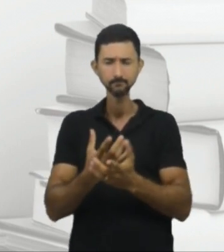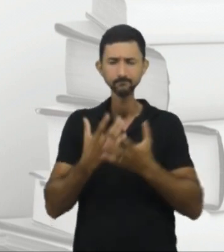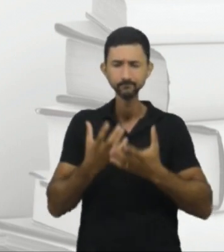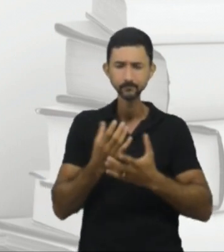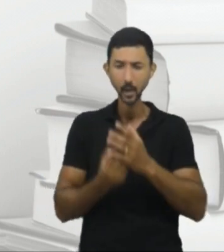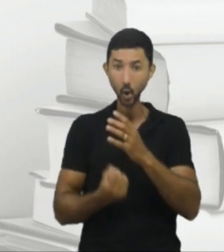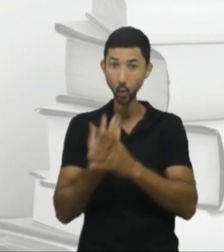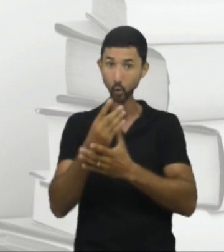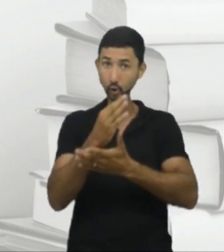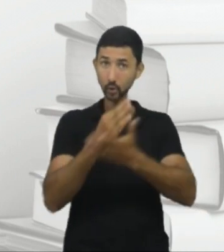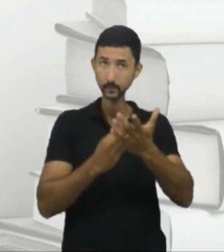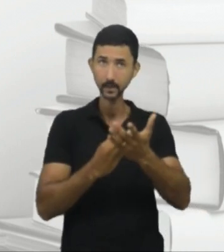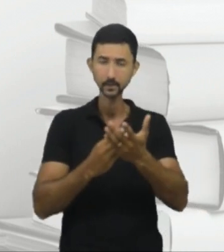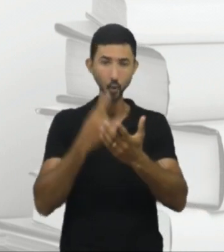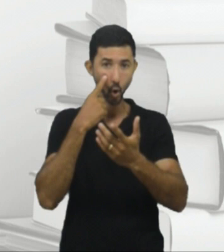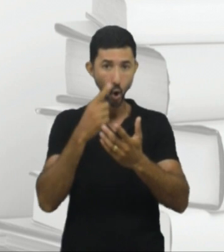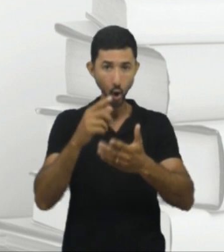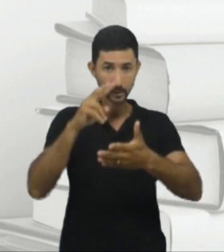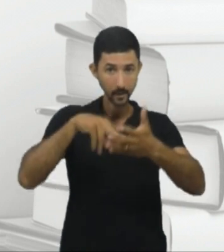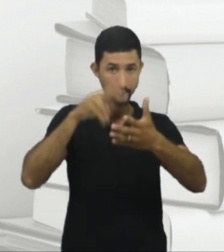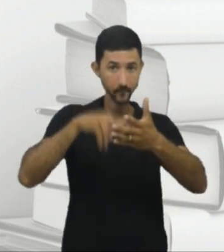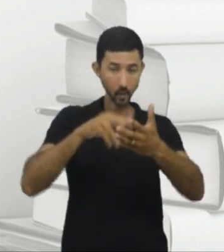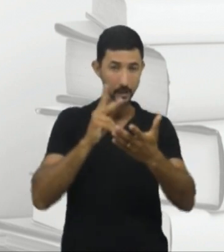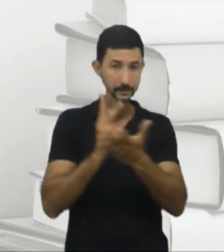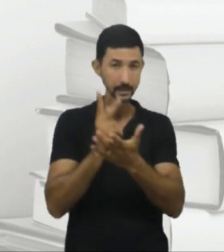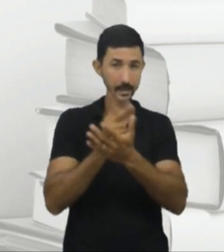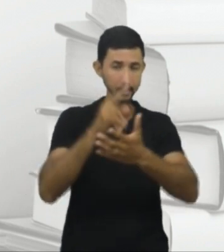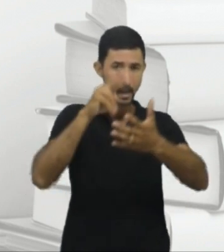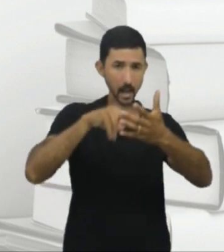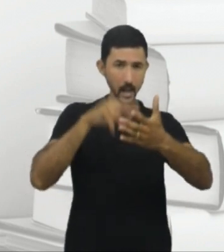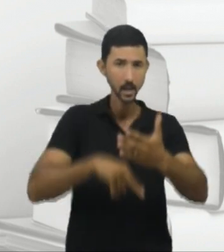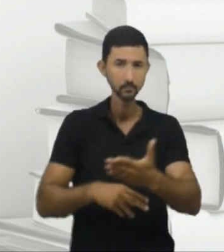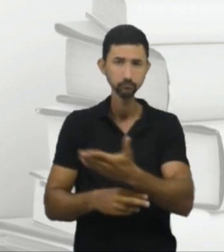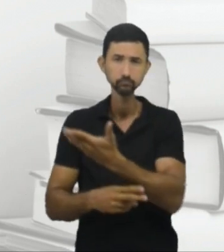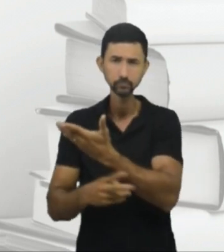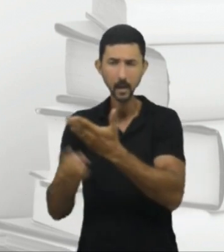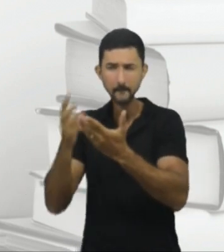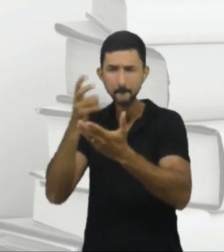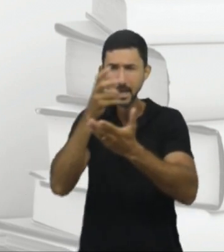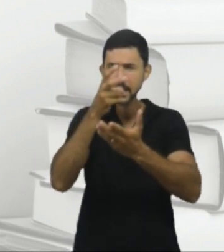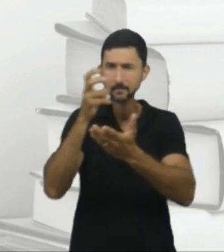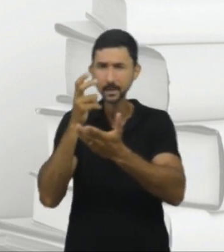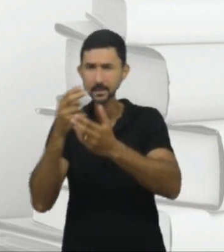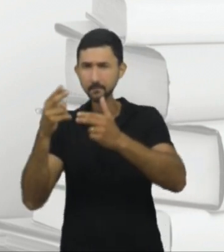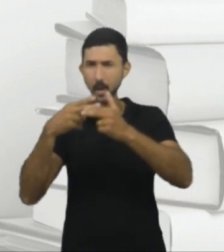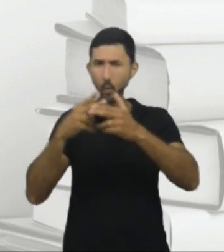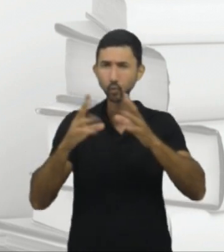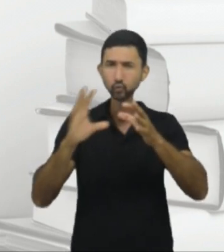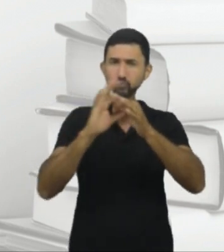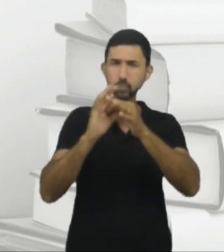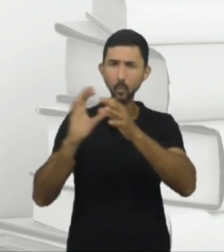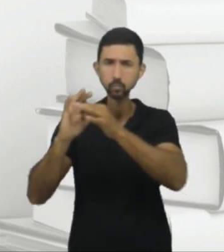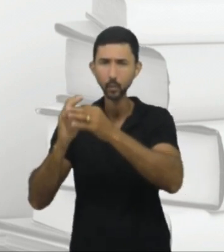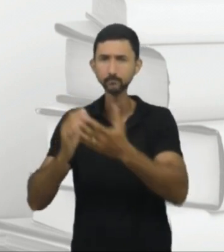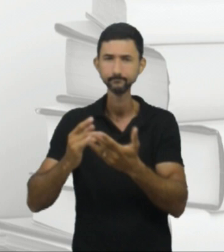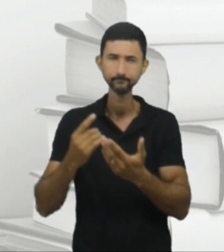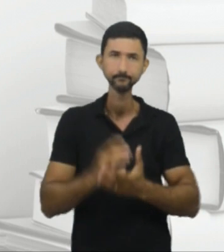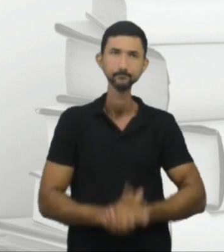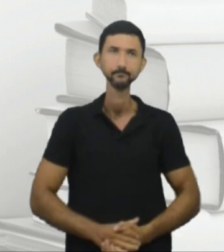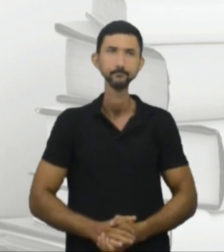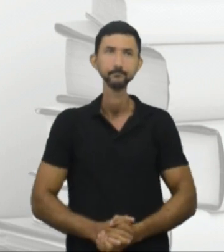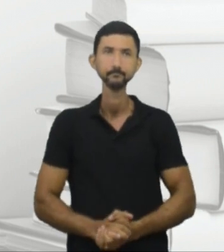texto dessa maneira aqui. Acompanha sempre a leitura para você perceber o uso dos conectores no texto.